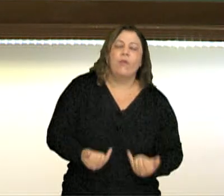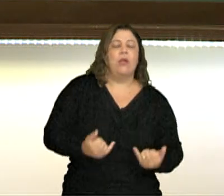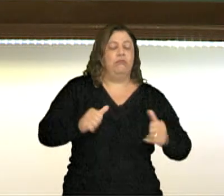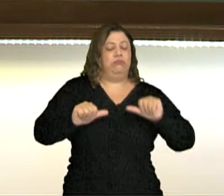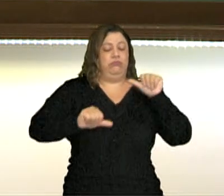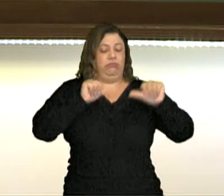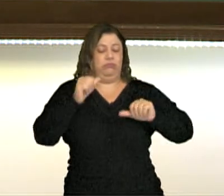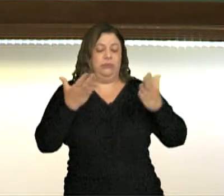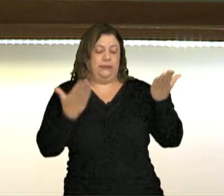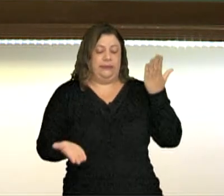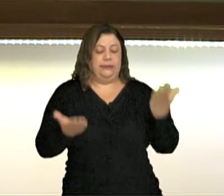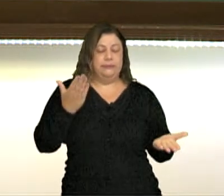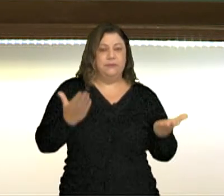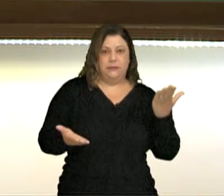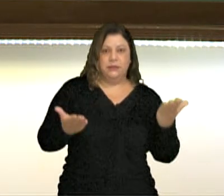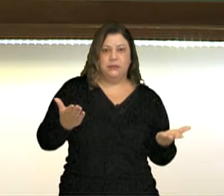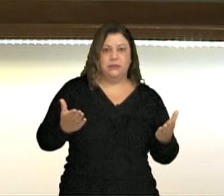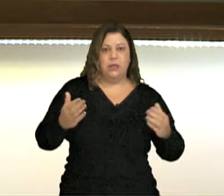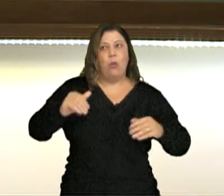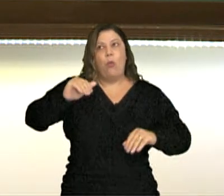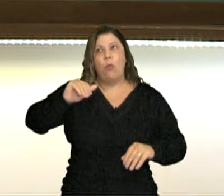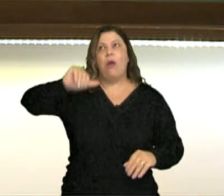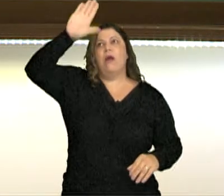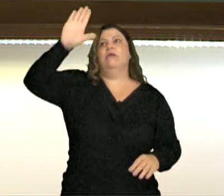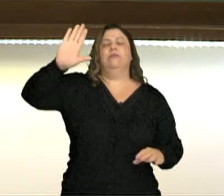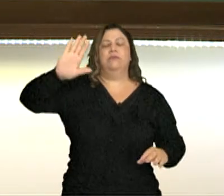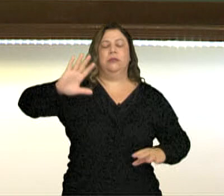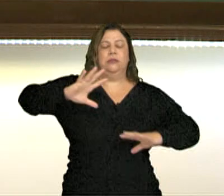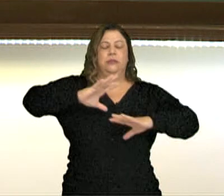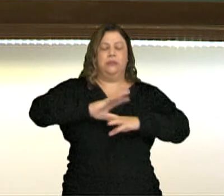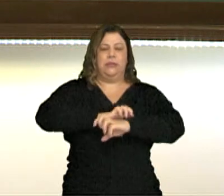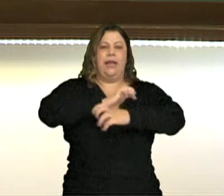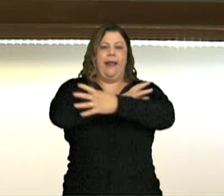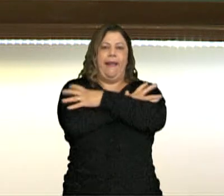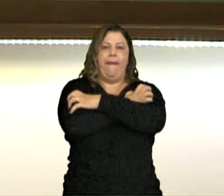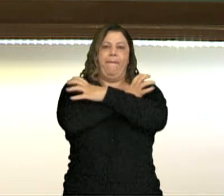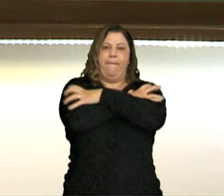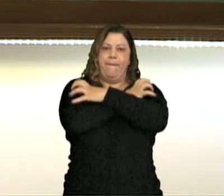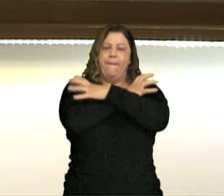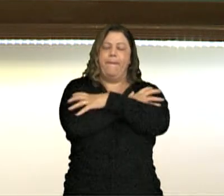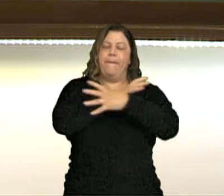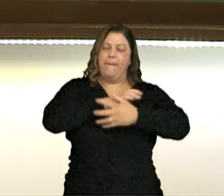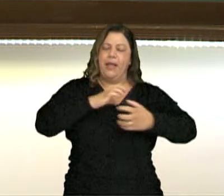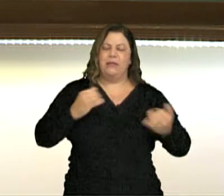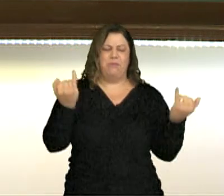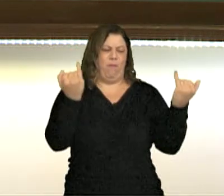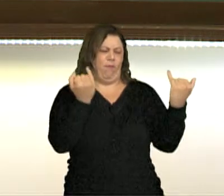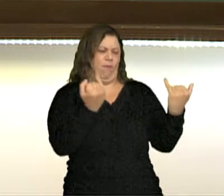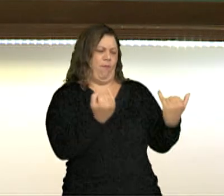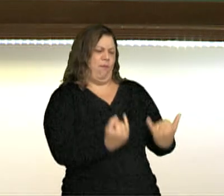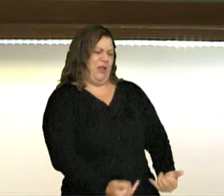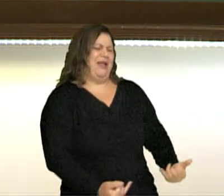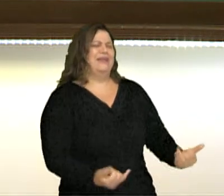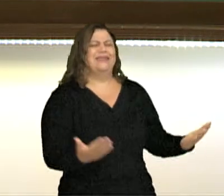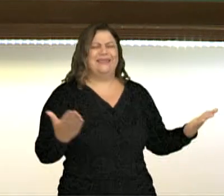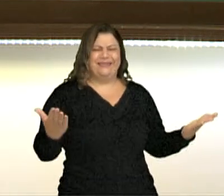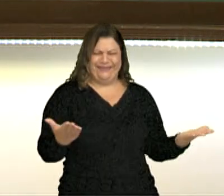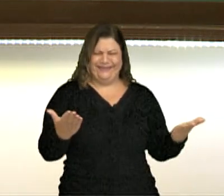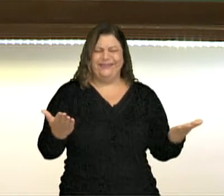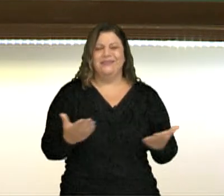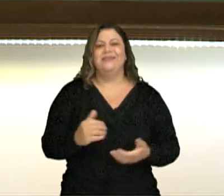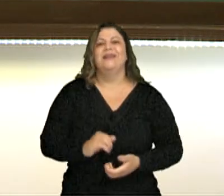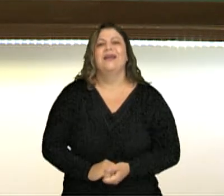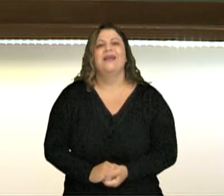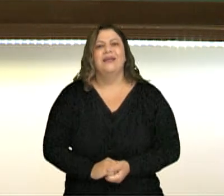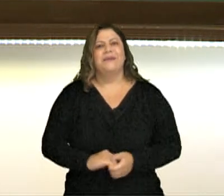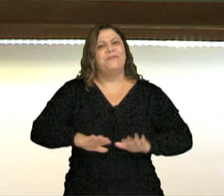do peso, ou eu busco aumentar a minha massa muscular, às vezes tem aquela pessoa que é muito magrinha, muito mirradinha, que a gente fala,